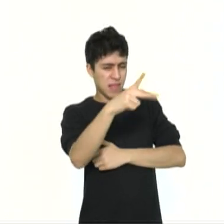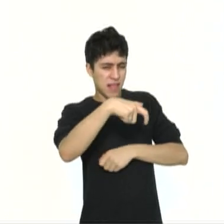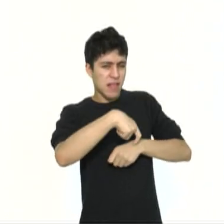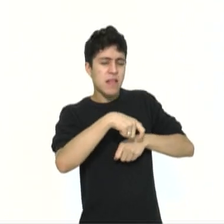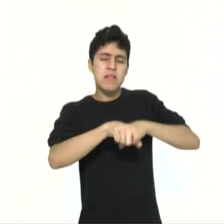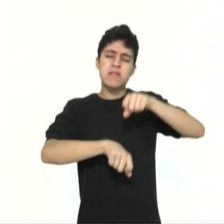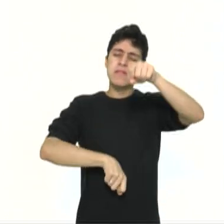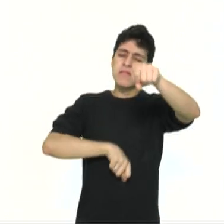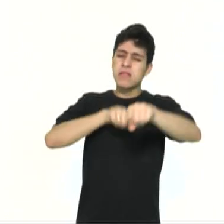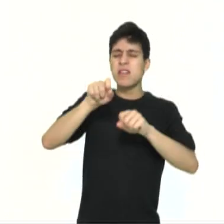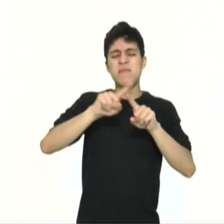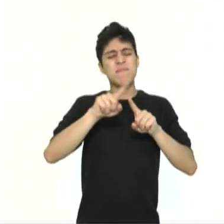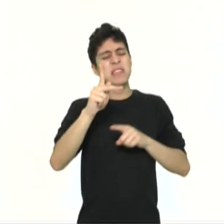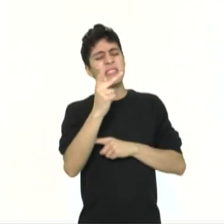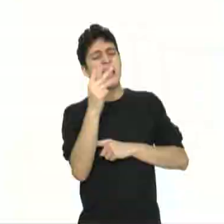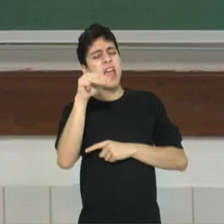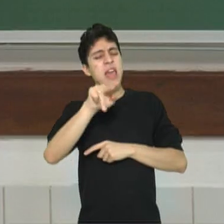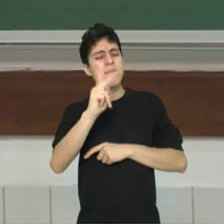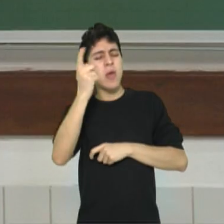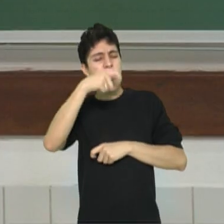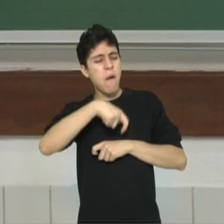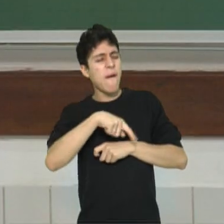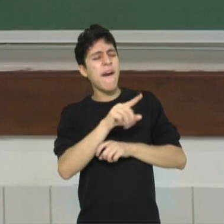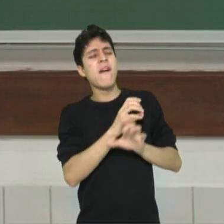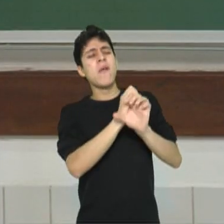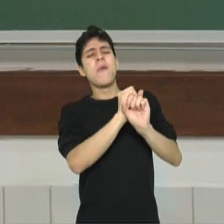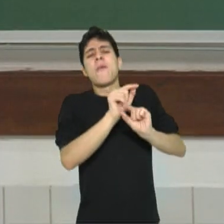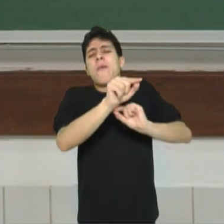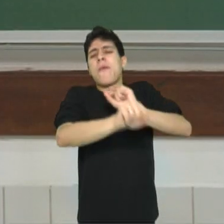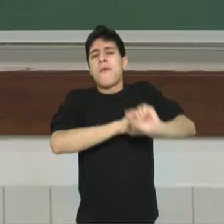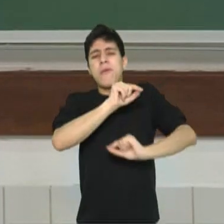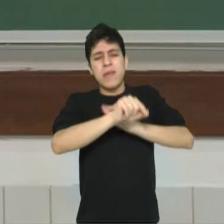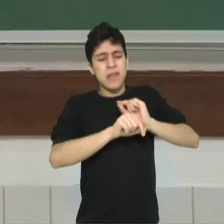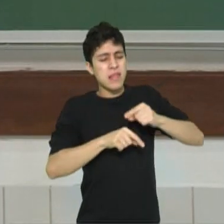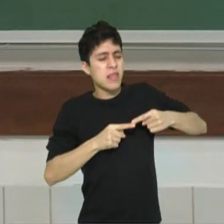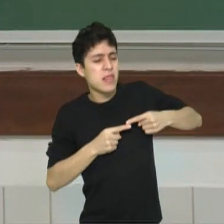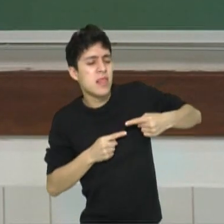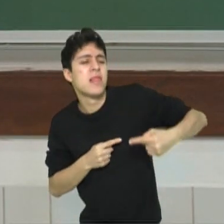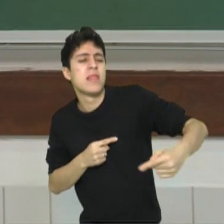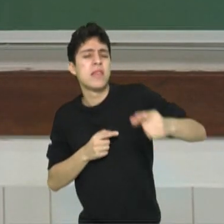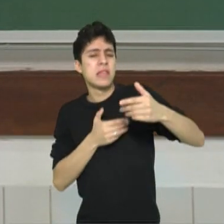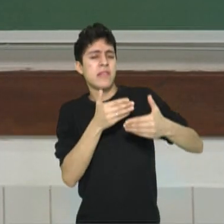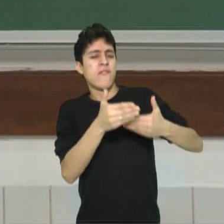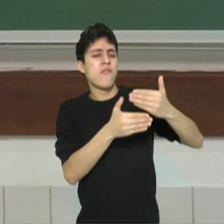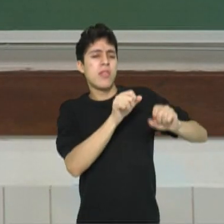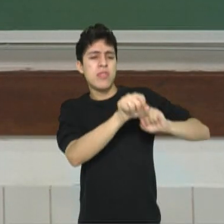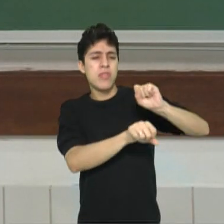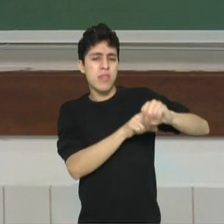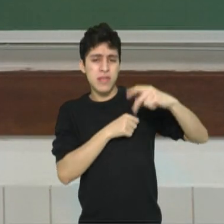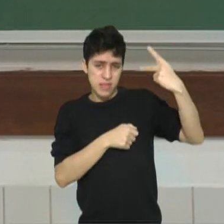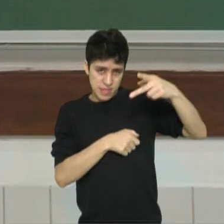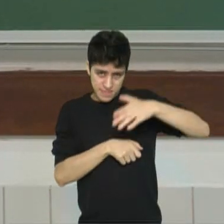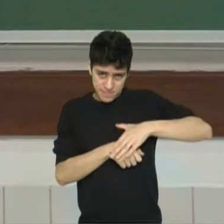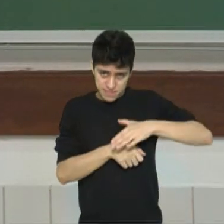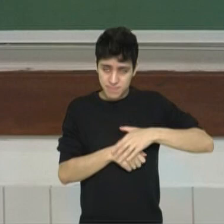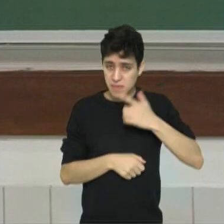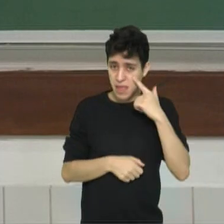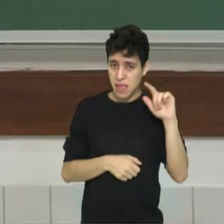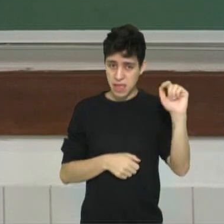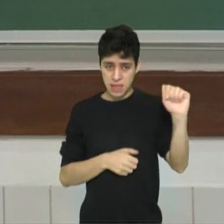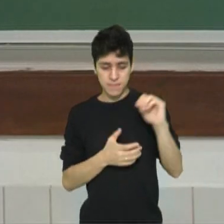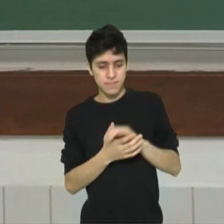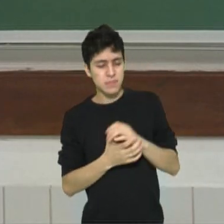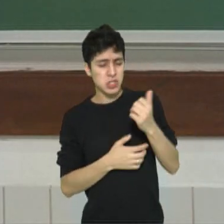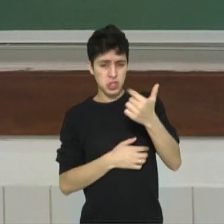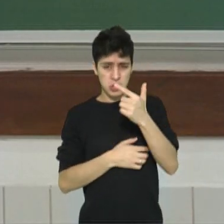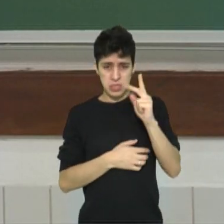em quilômetro por hora, quanto que é esse valor que a Mariana está desenvolvendo aí com a sua bicicleta? Na opção A,